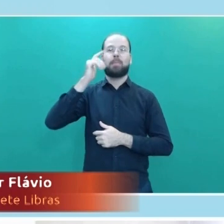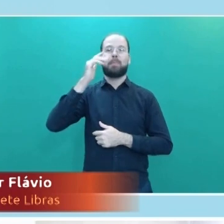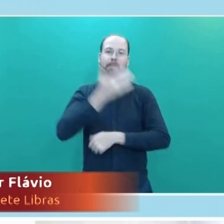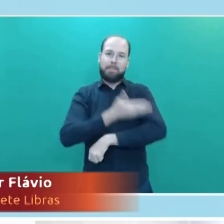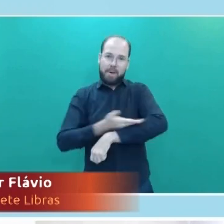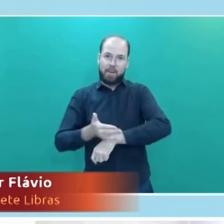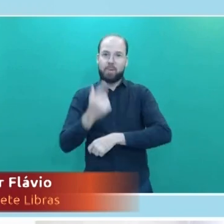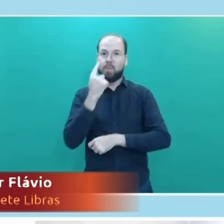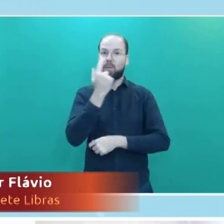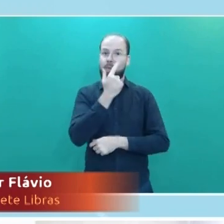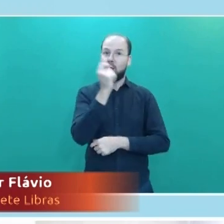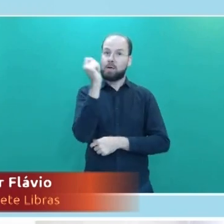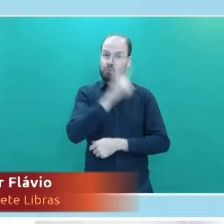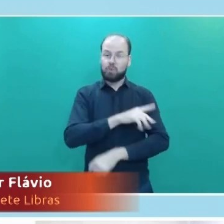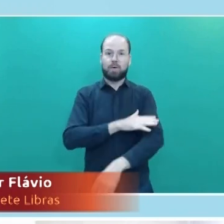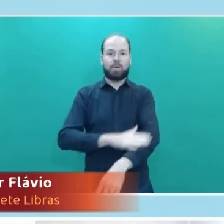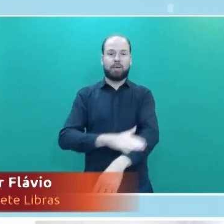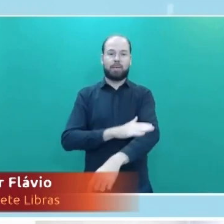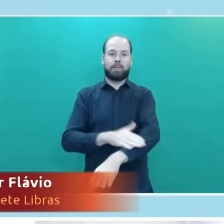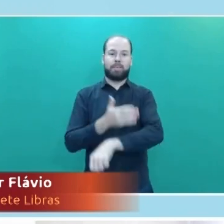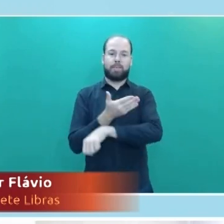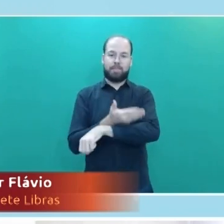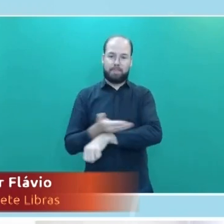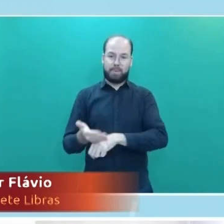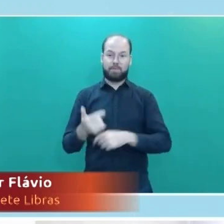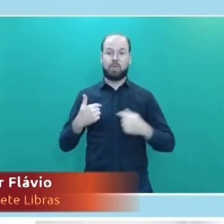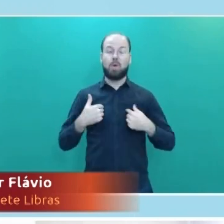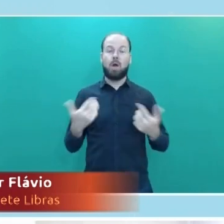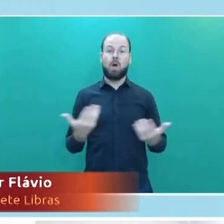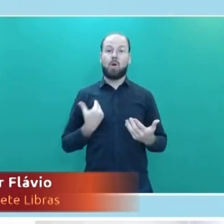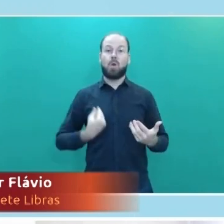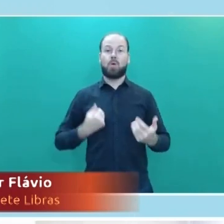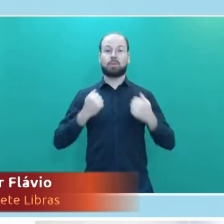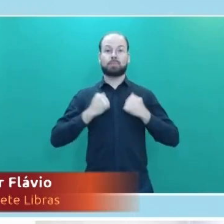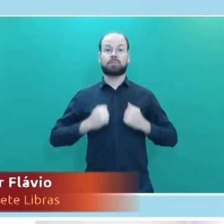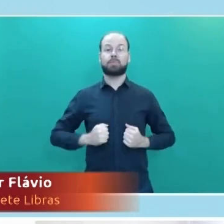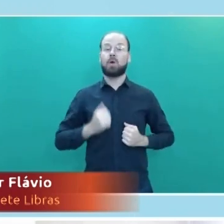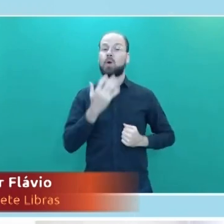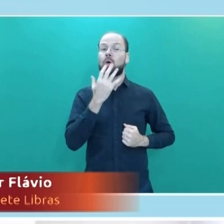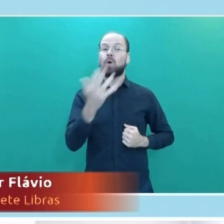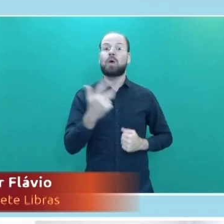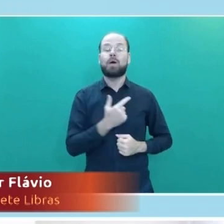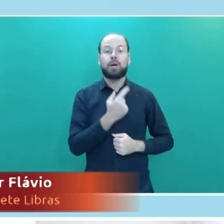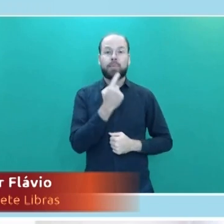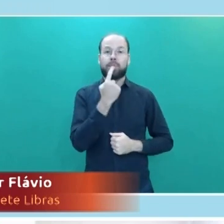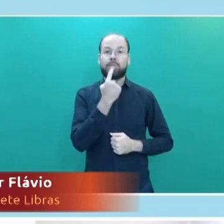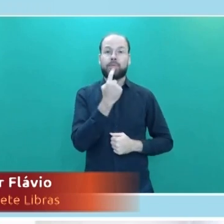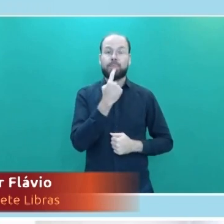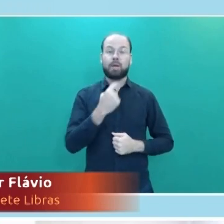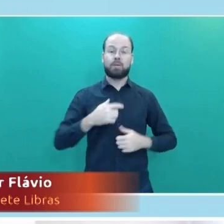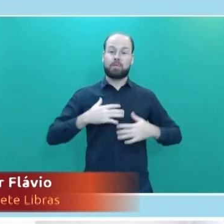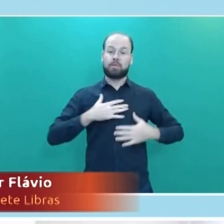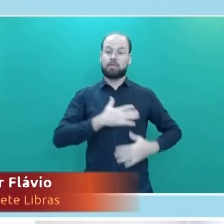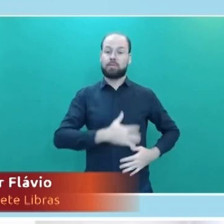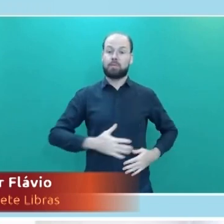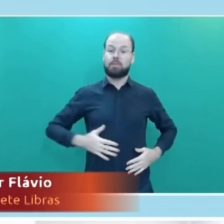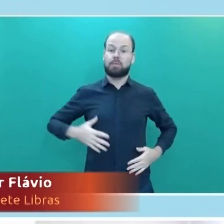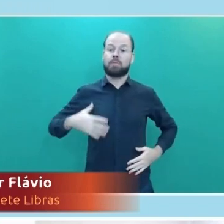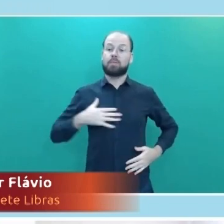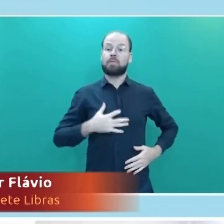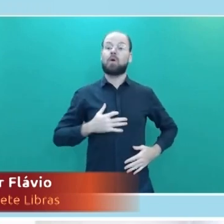e pele branca. Eu visto uma camiseta vermelha, que representa, inclusive,